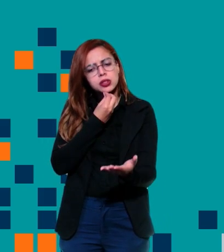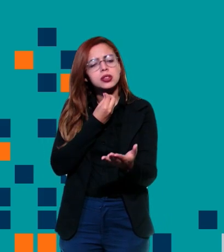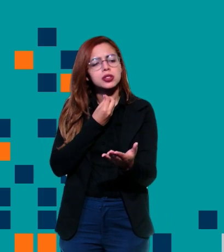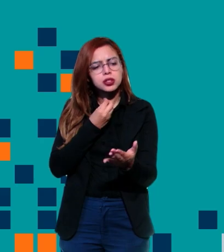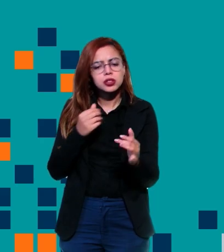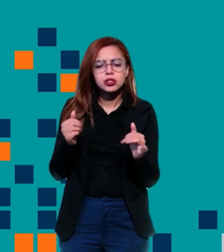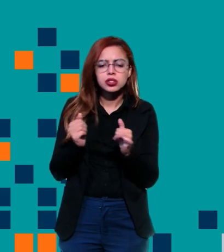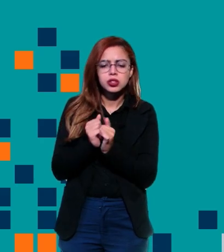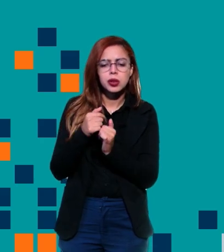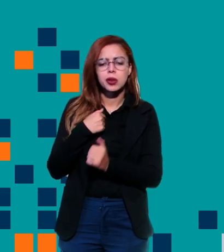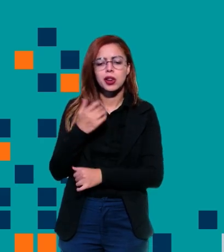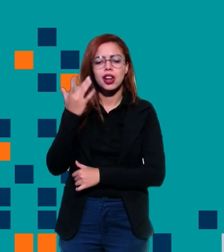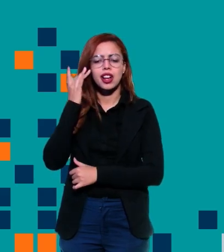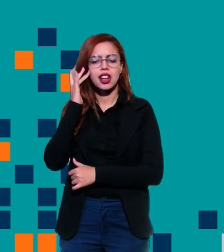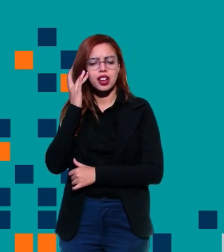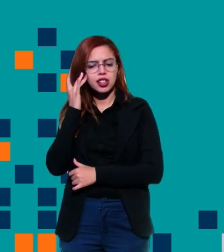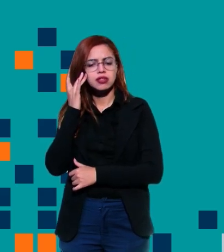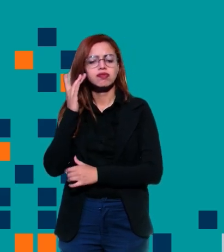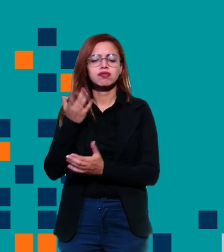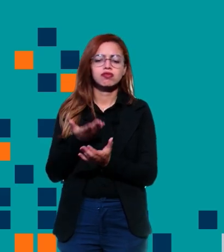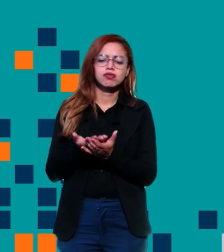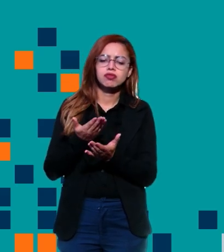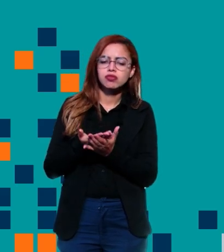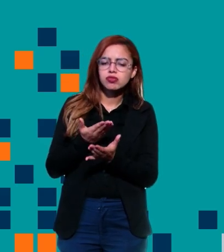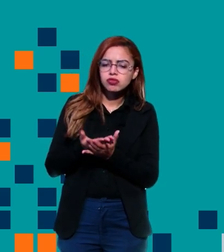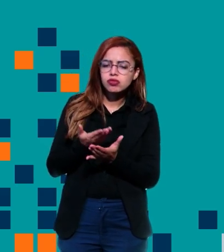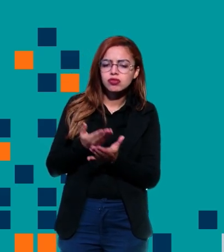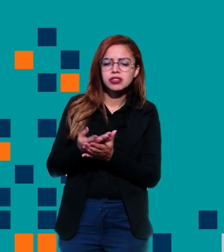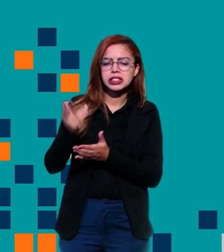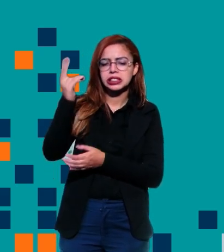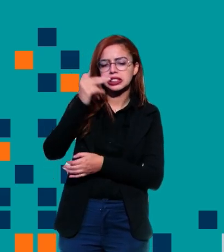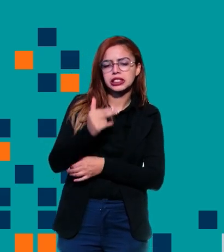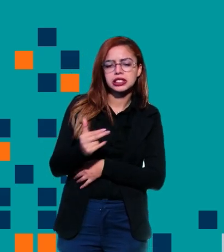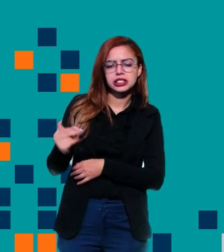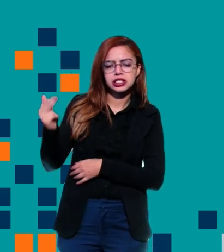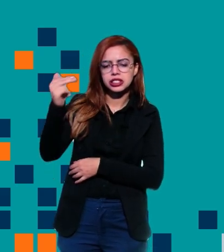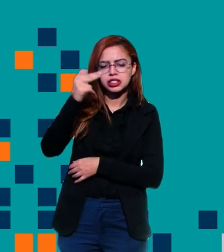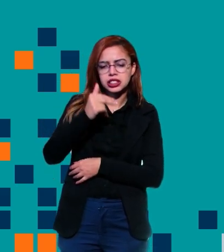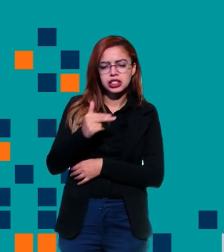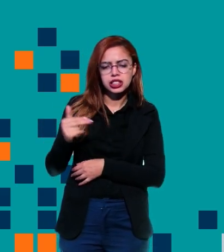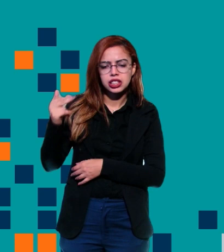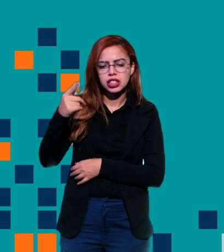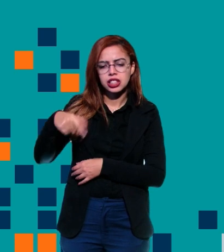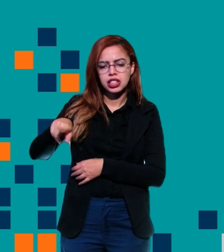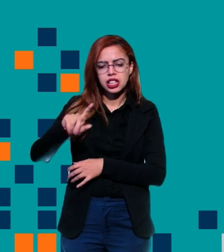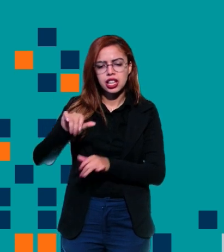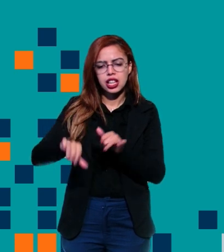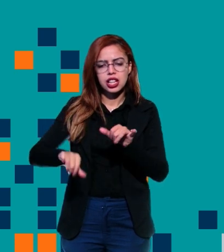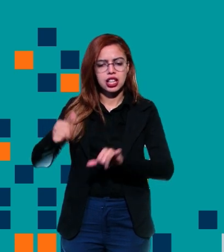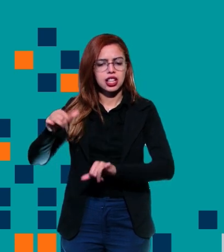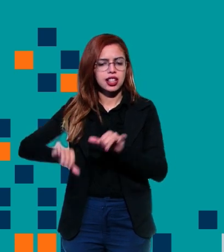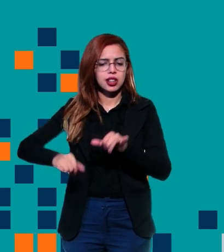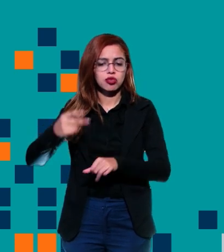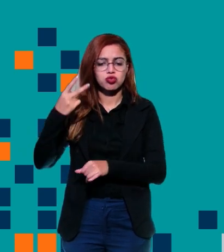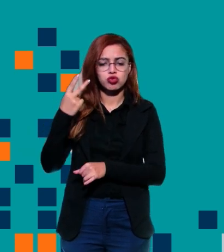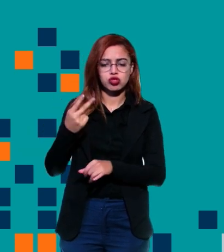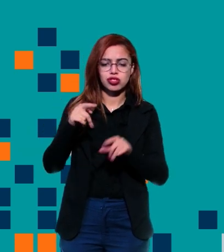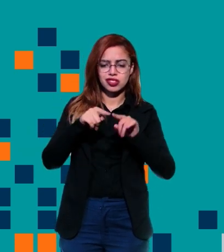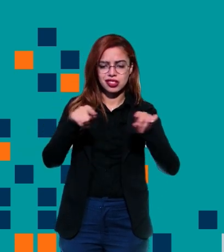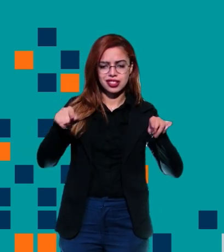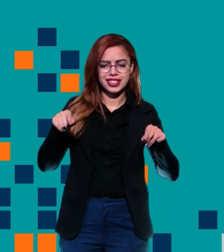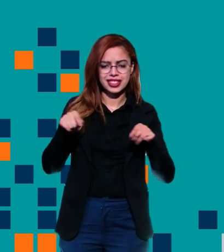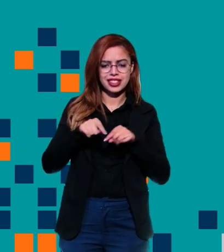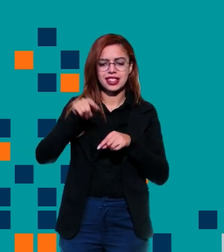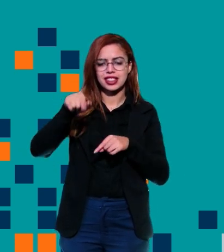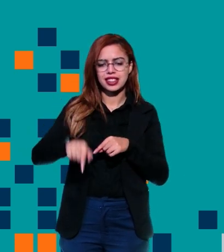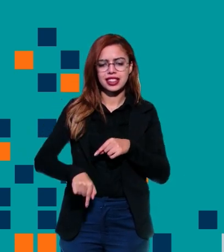gente achou um estudo, ainda em rabisco, assim, bem croquis, eles analisando 2 quarteirões de